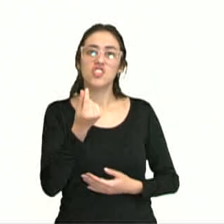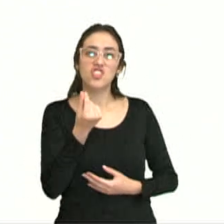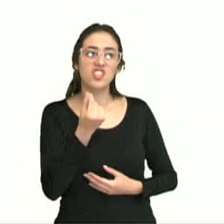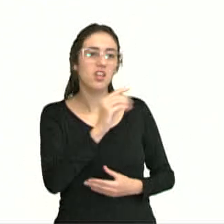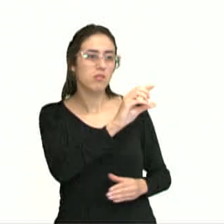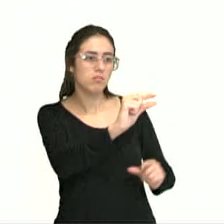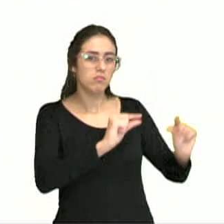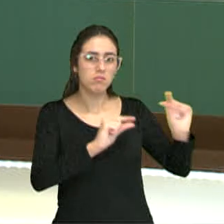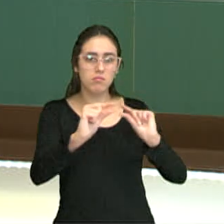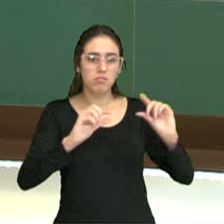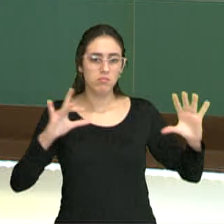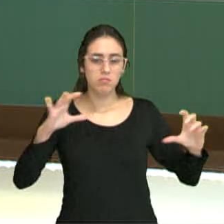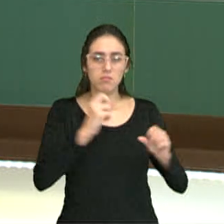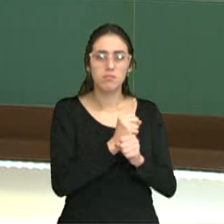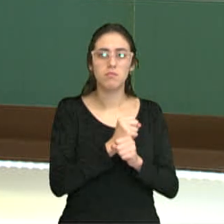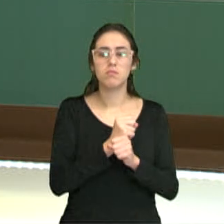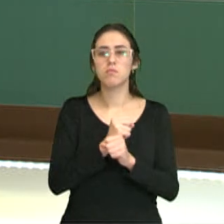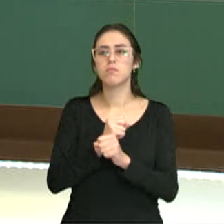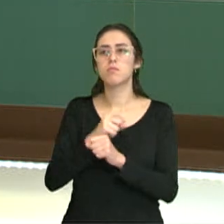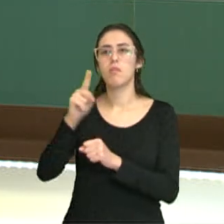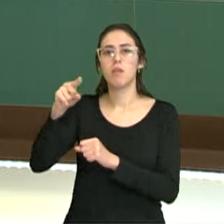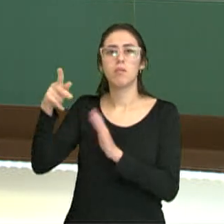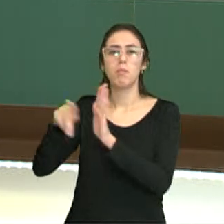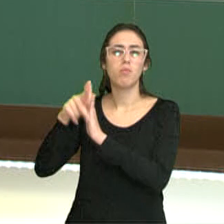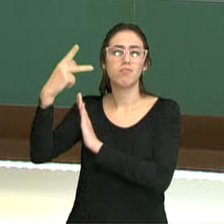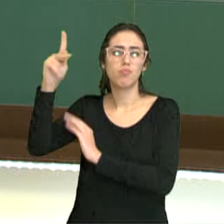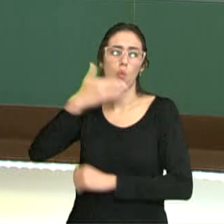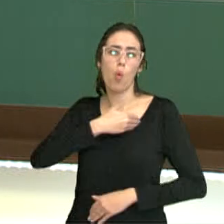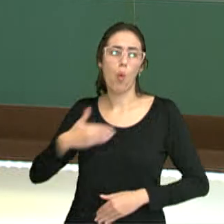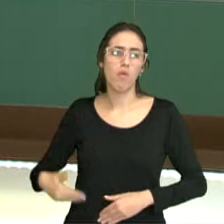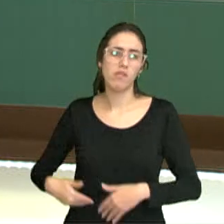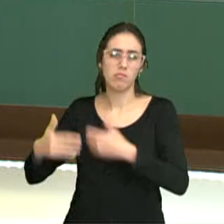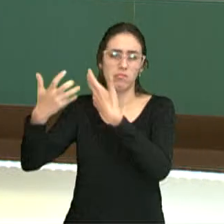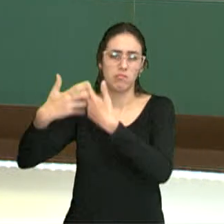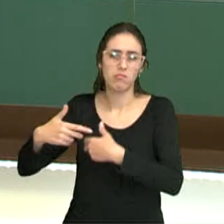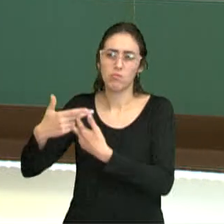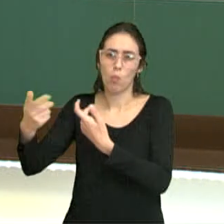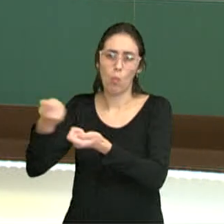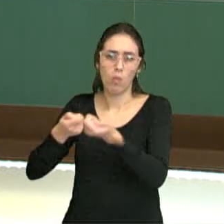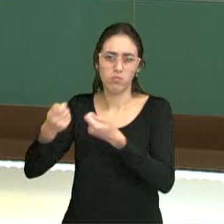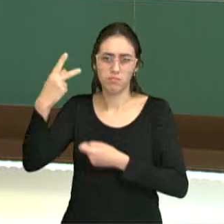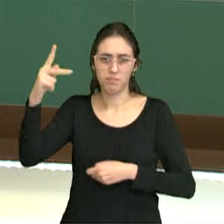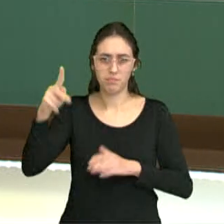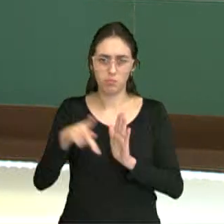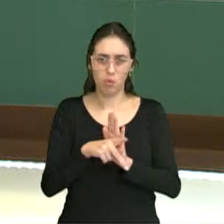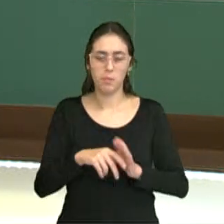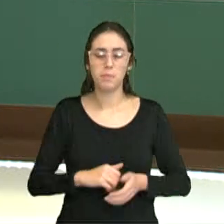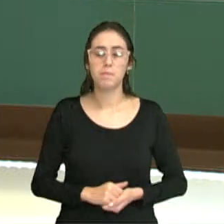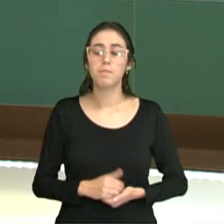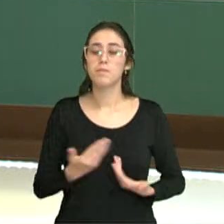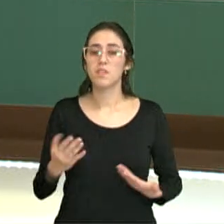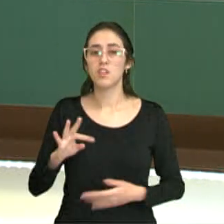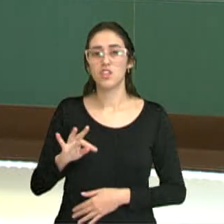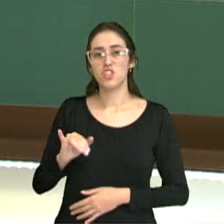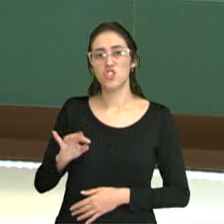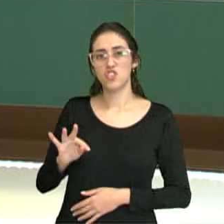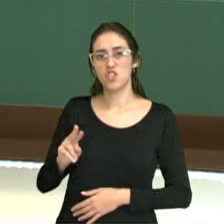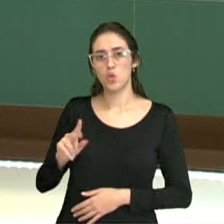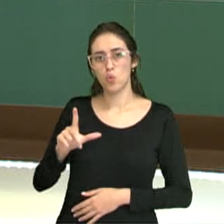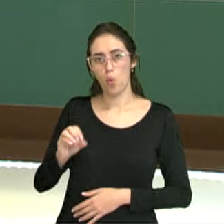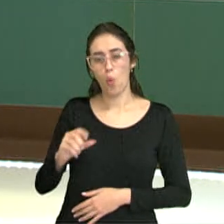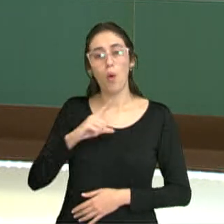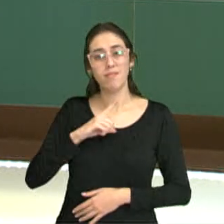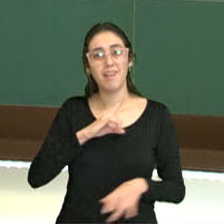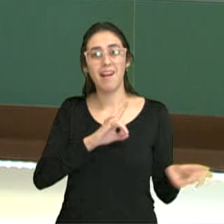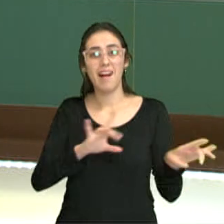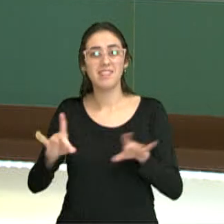financiar alguma coisa, seja a própria máquina do governo ou para fazer investimentos. E esses títulos são dados um valor